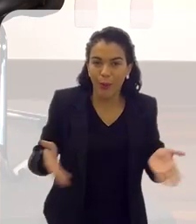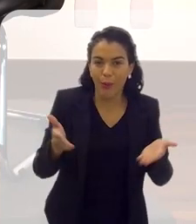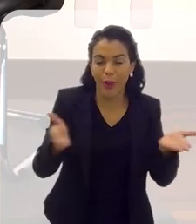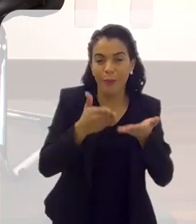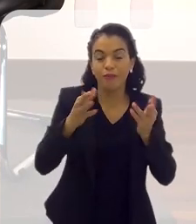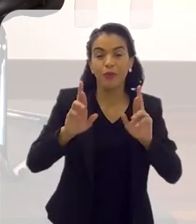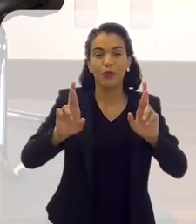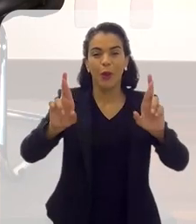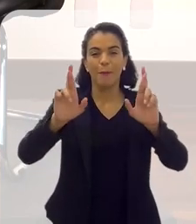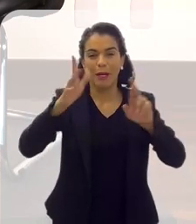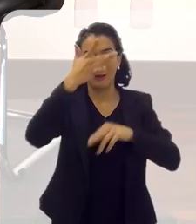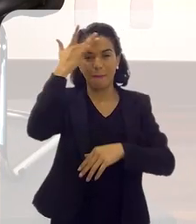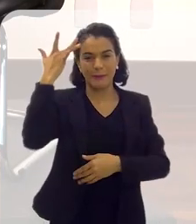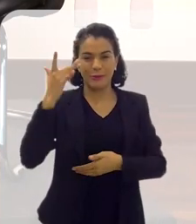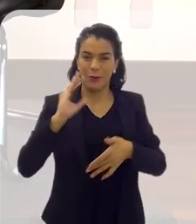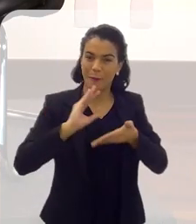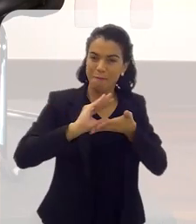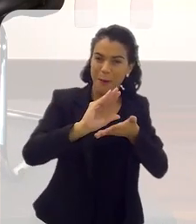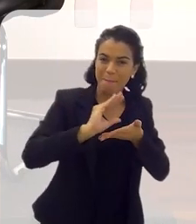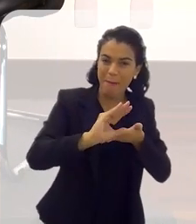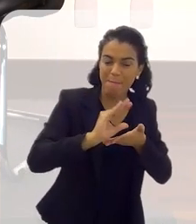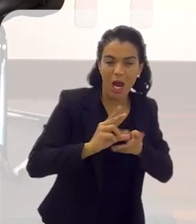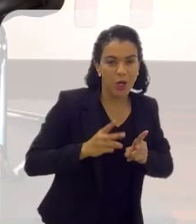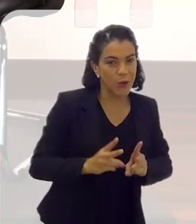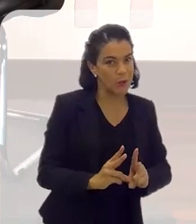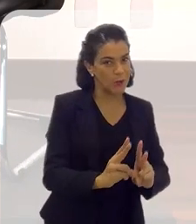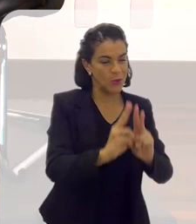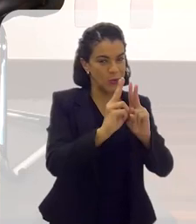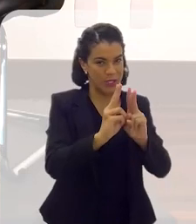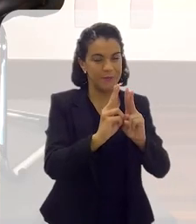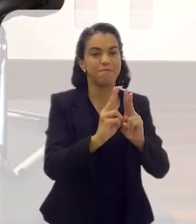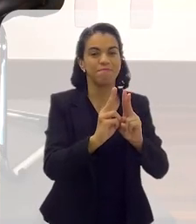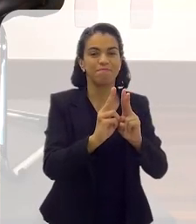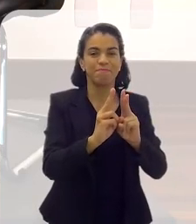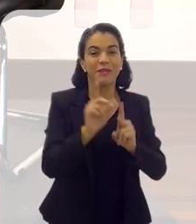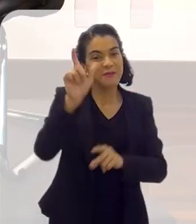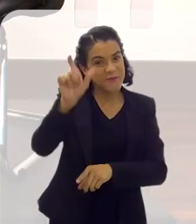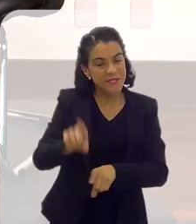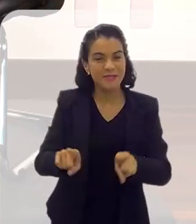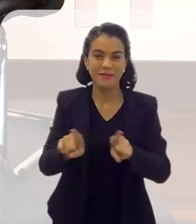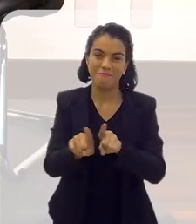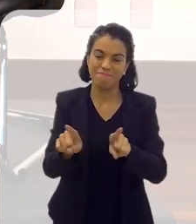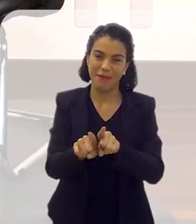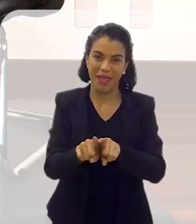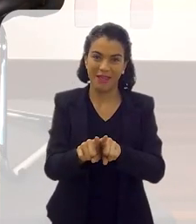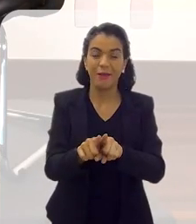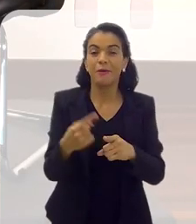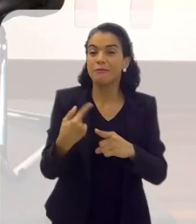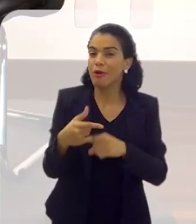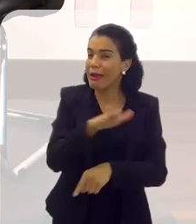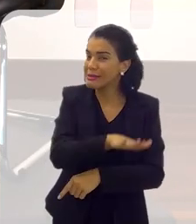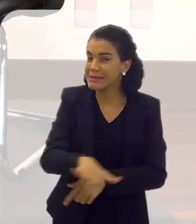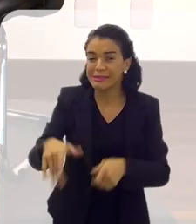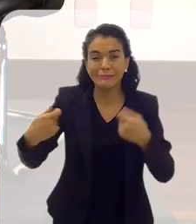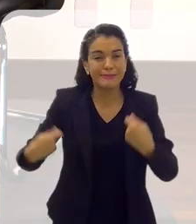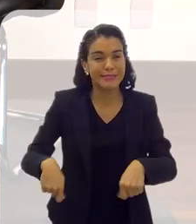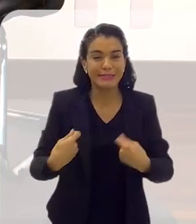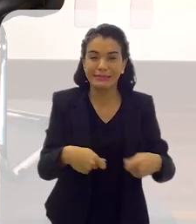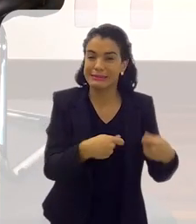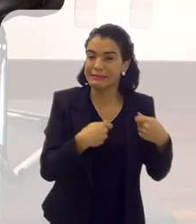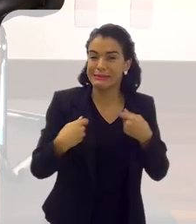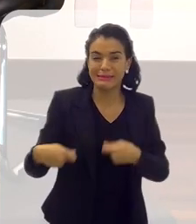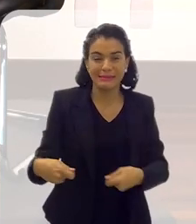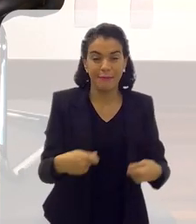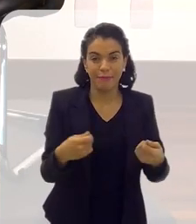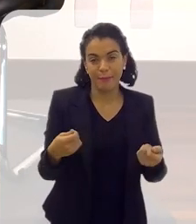que o teu patrocinador continue e que você continue, porque as crianças estão